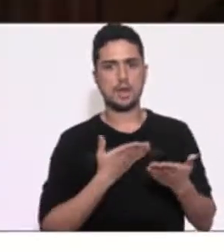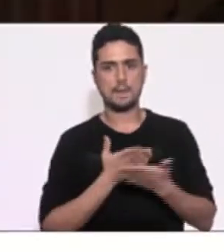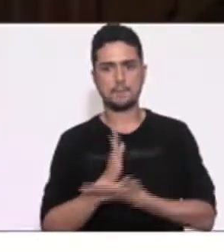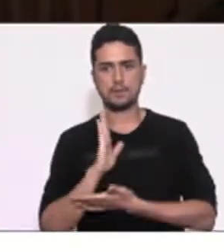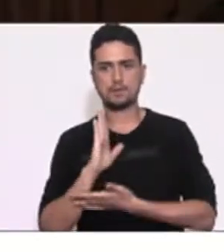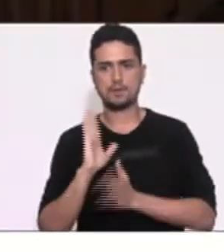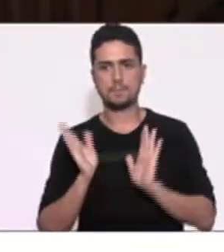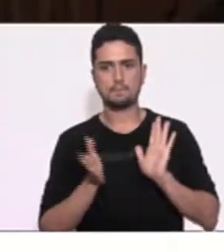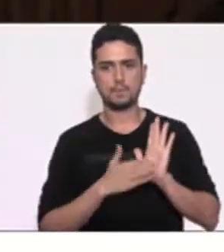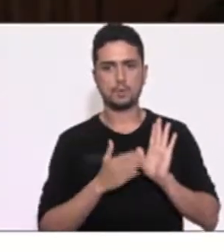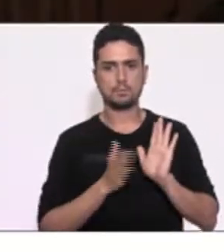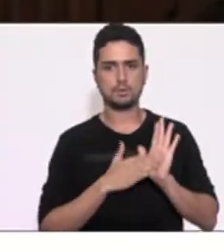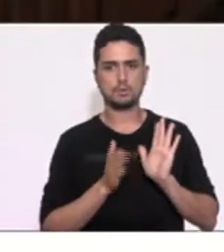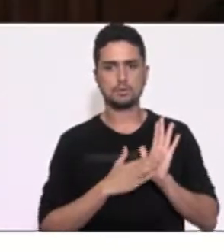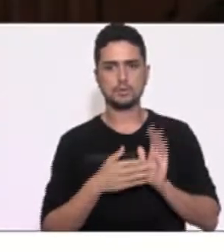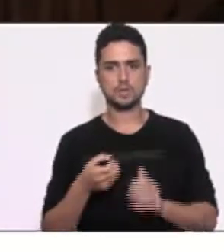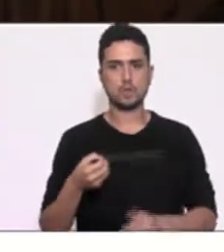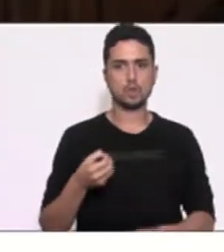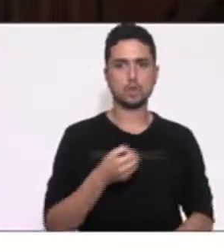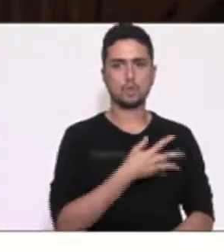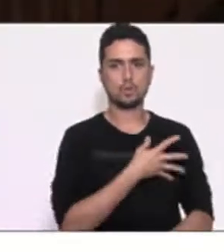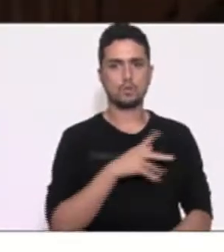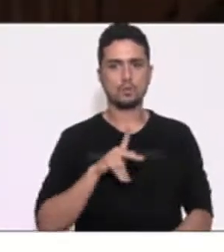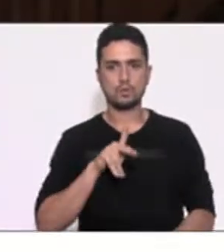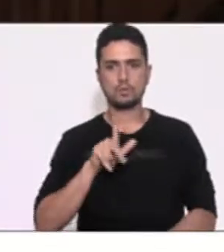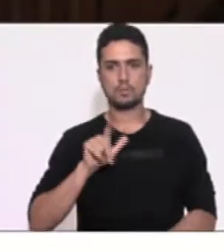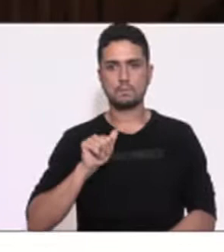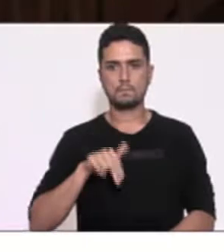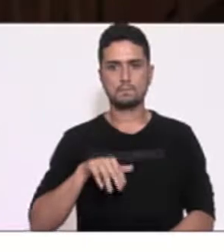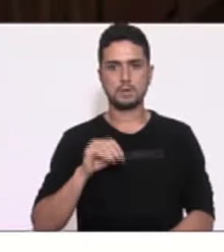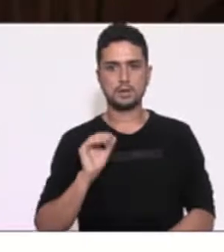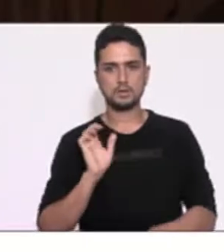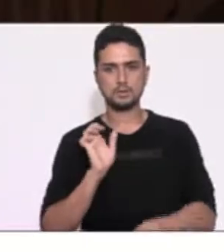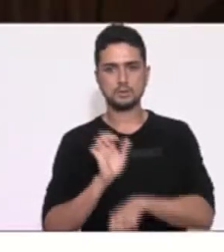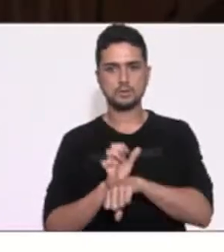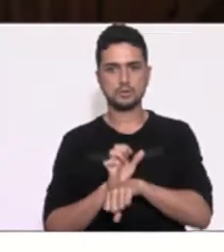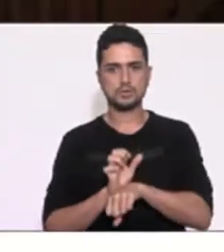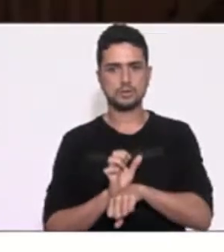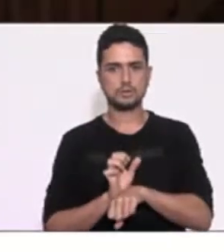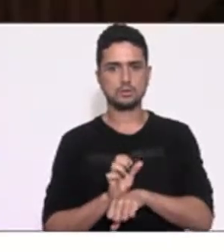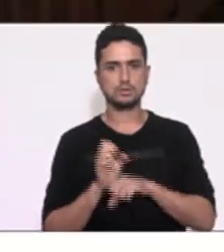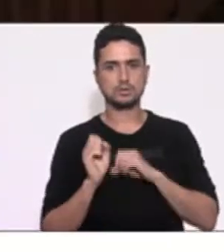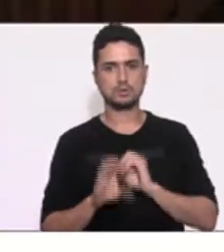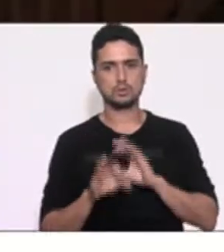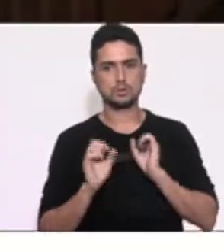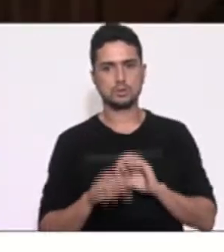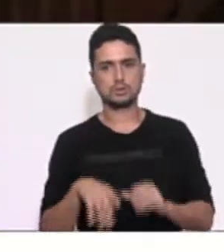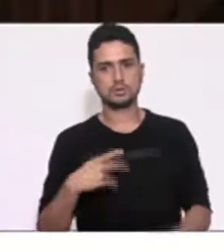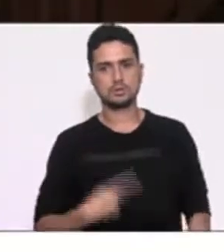uma proposta para um novo plano estadual de educação do Rio de Janeiro.